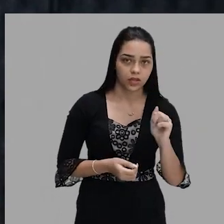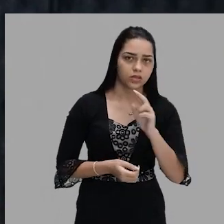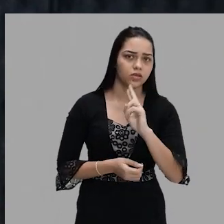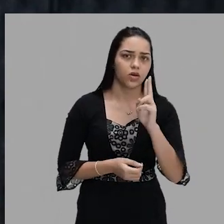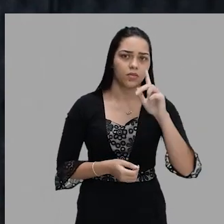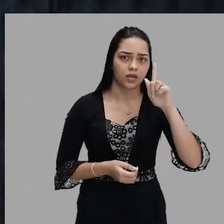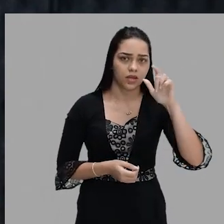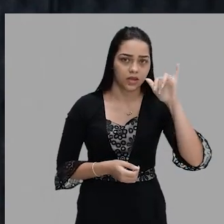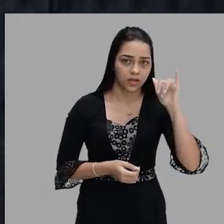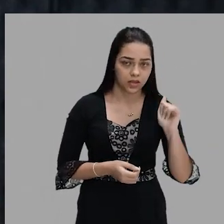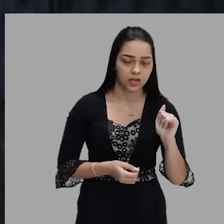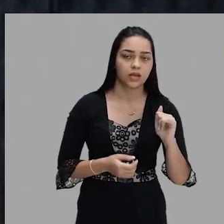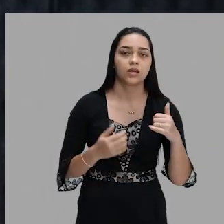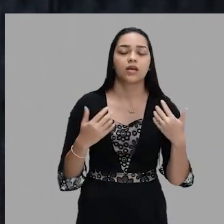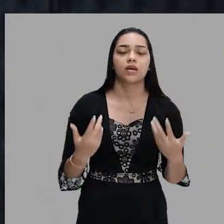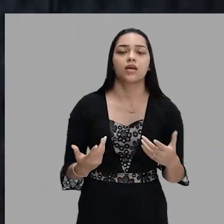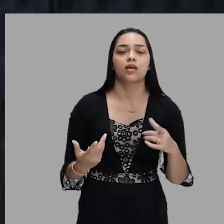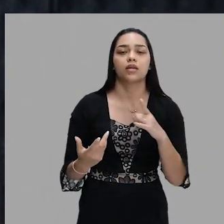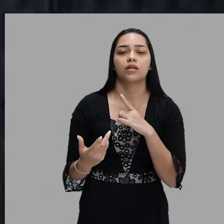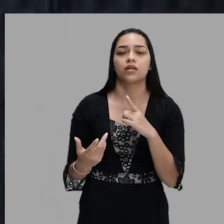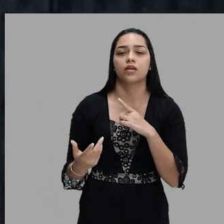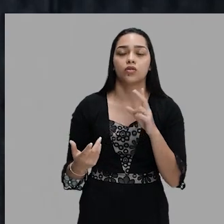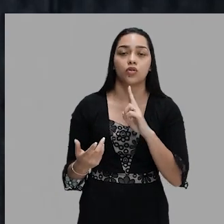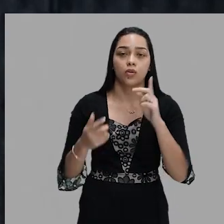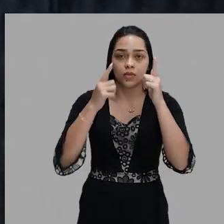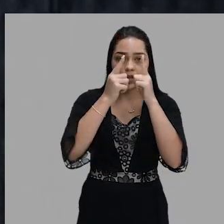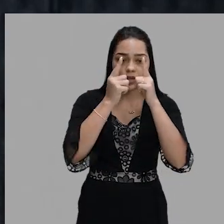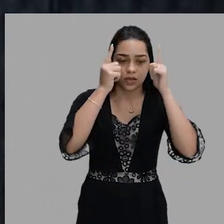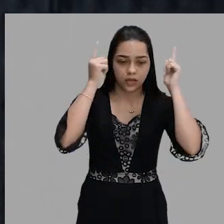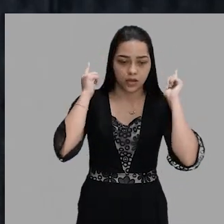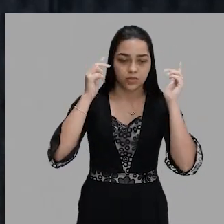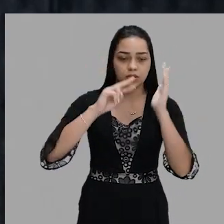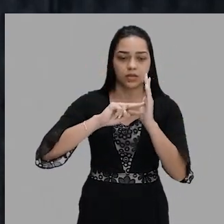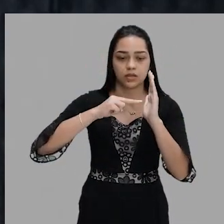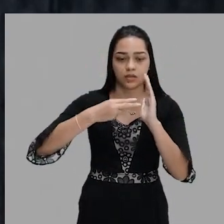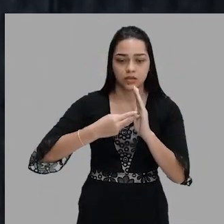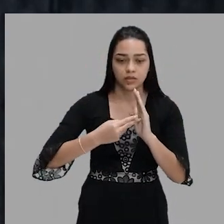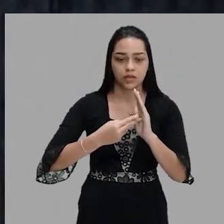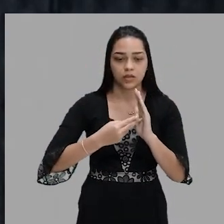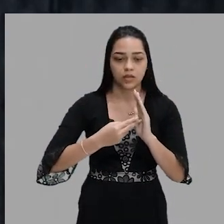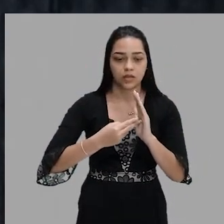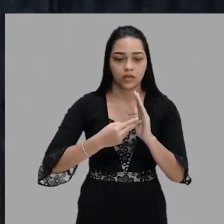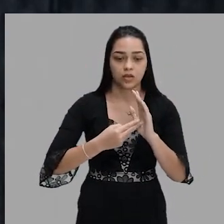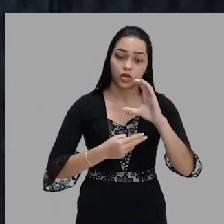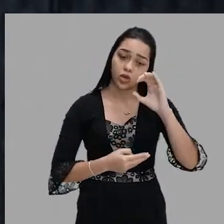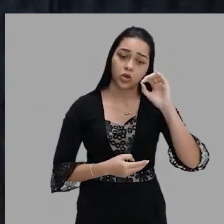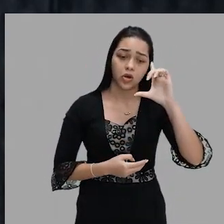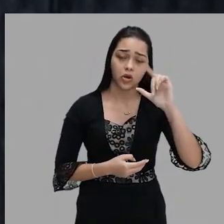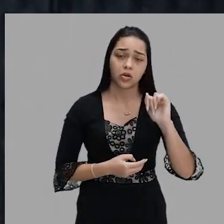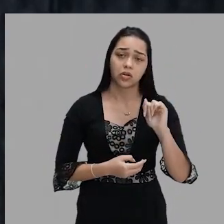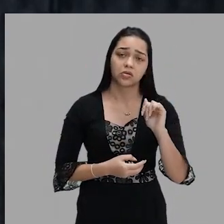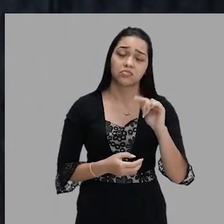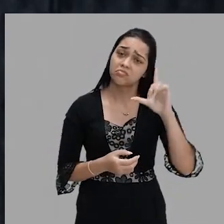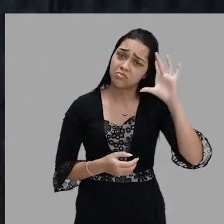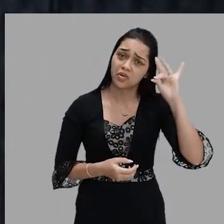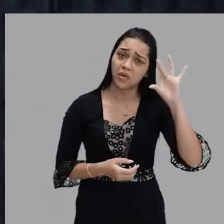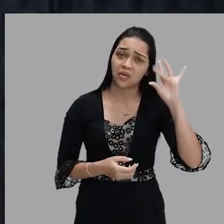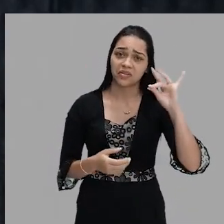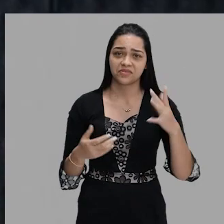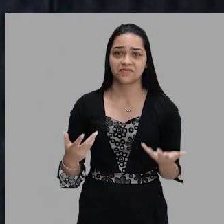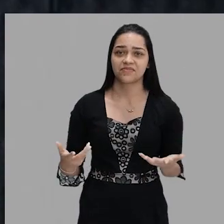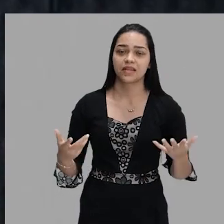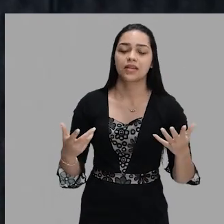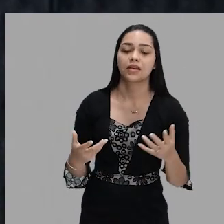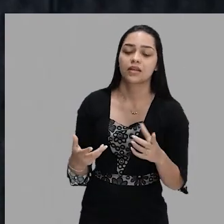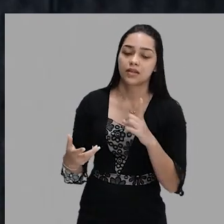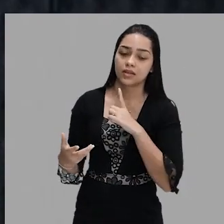palavra glia, ela deriva do grego e significa cola. Realmente significa cola.